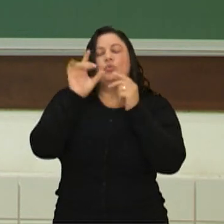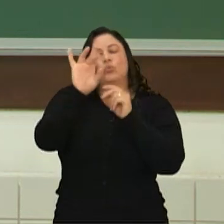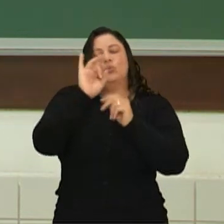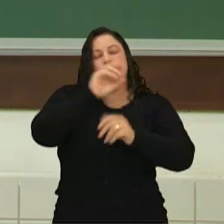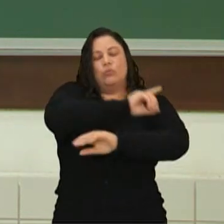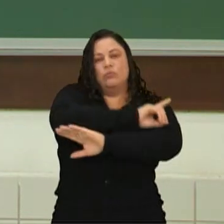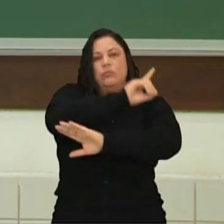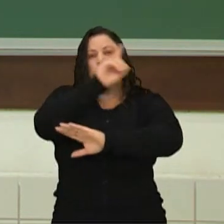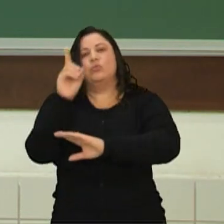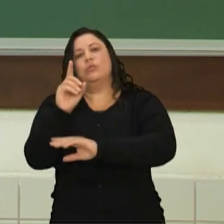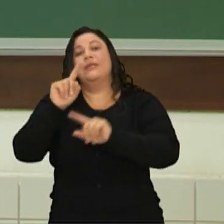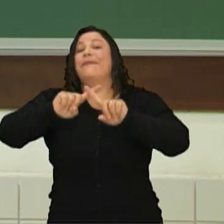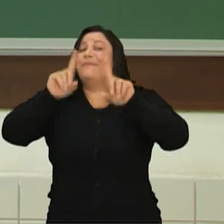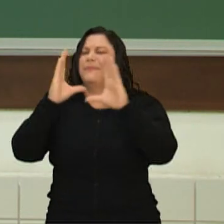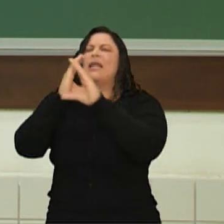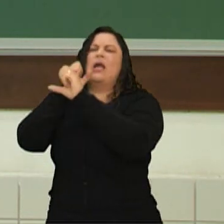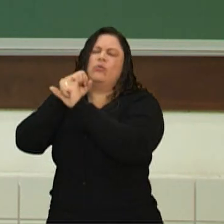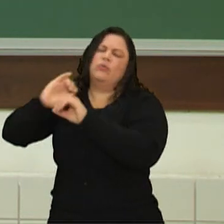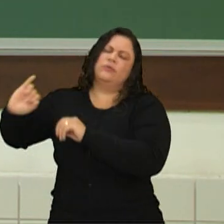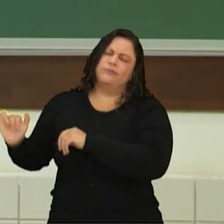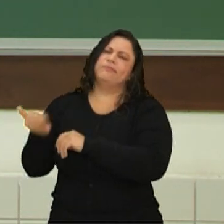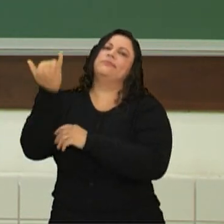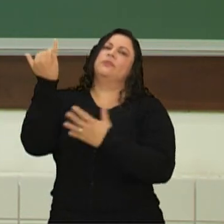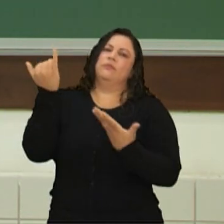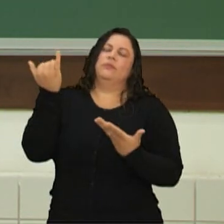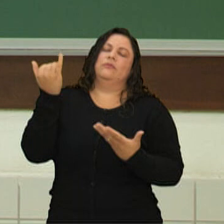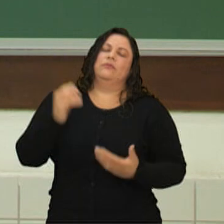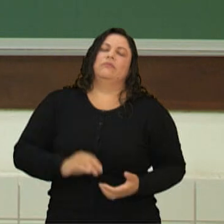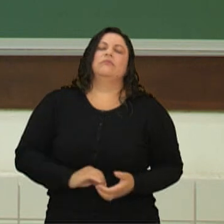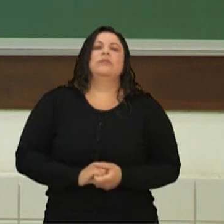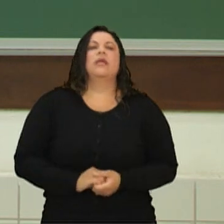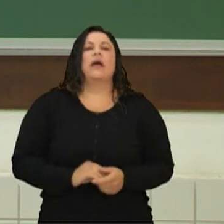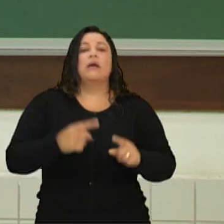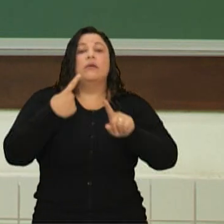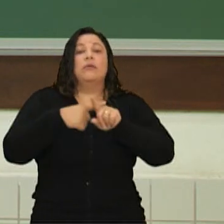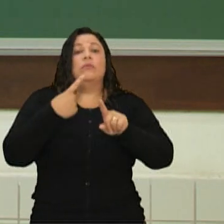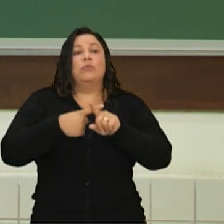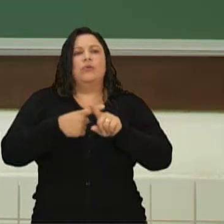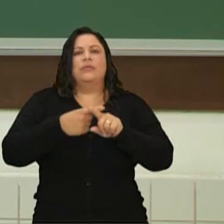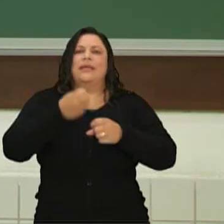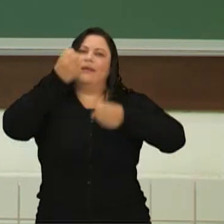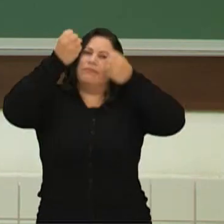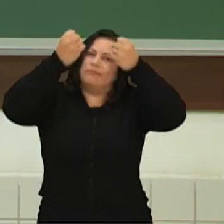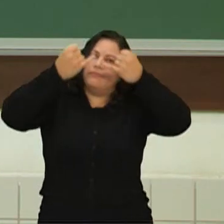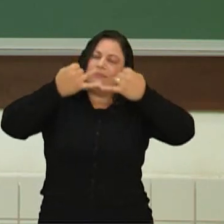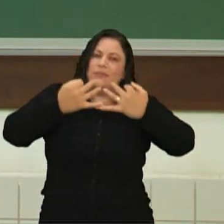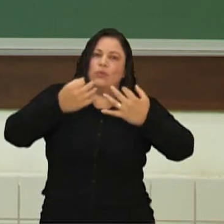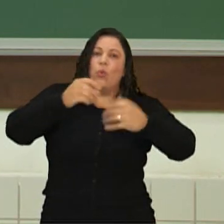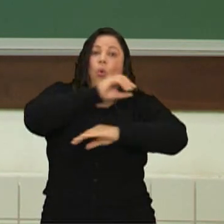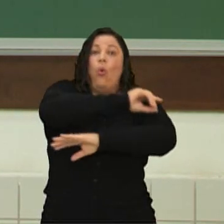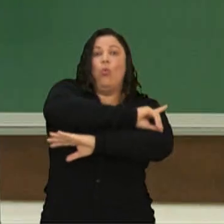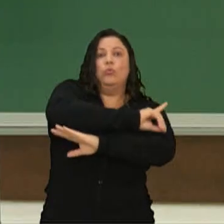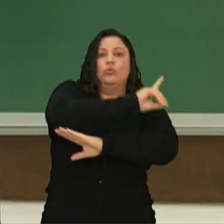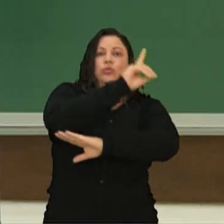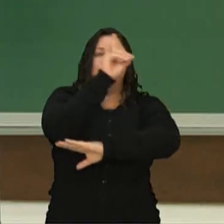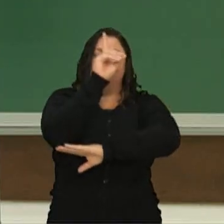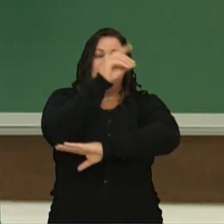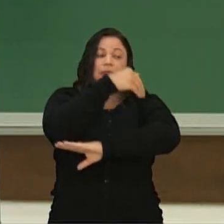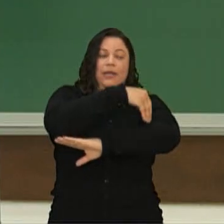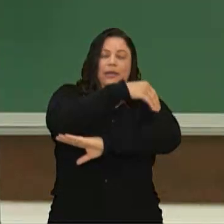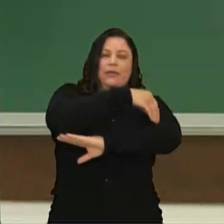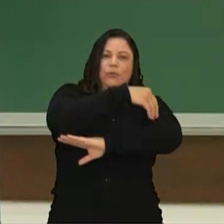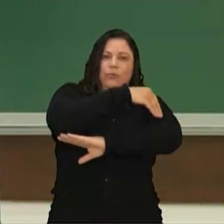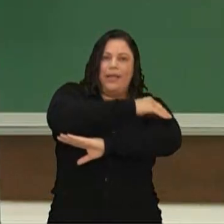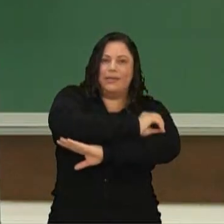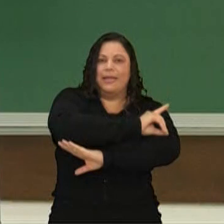noite eles podem aproveitar aquilo que eles não aproveitaram durante o dia, porque eles contam o dia em questão do nascer ao pôr do sol. A noite